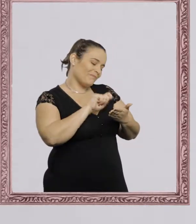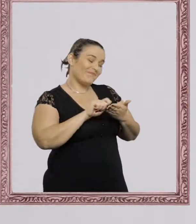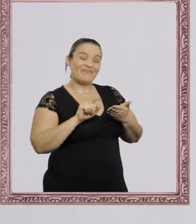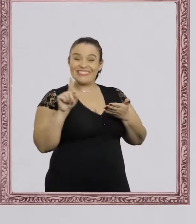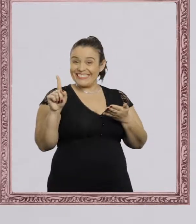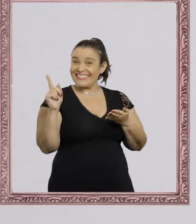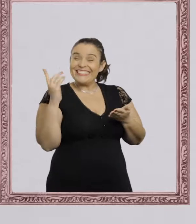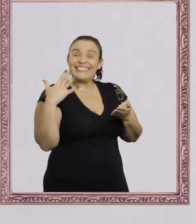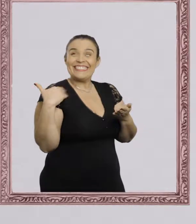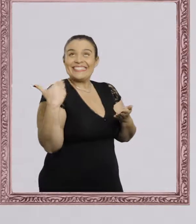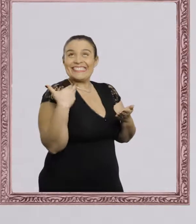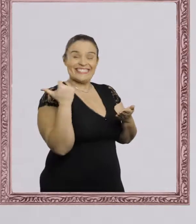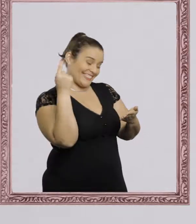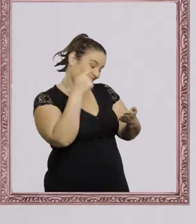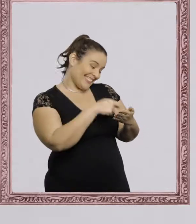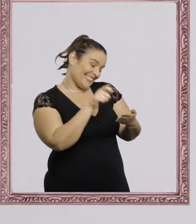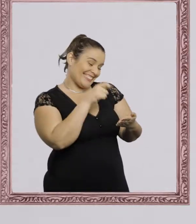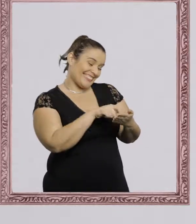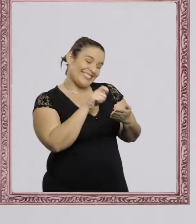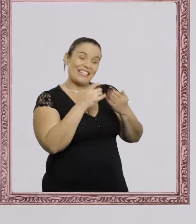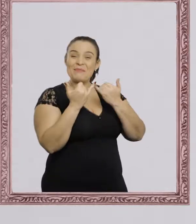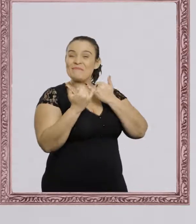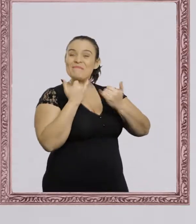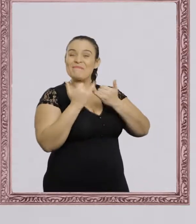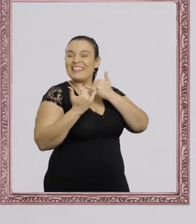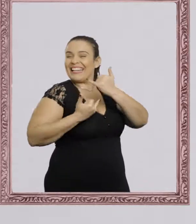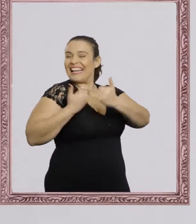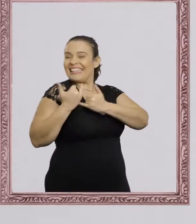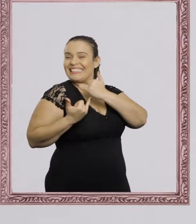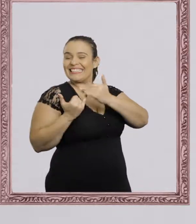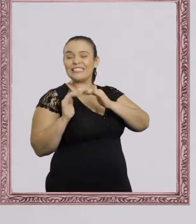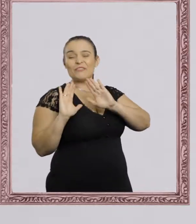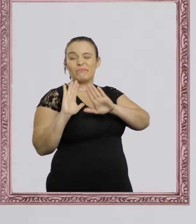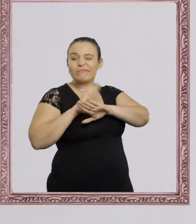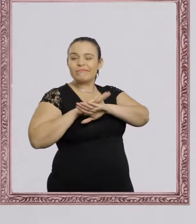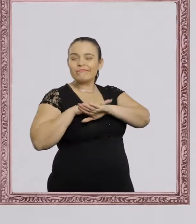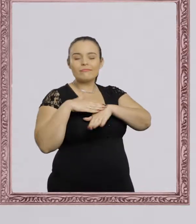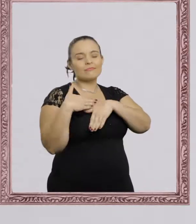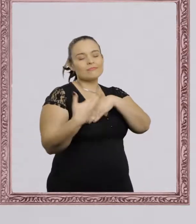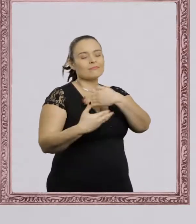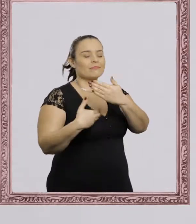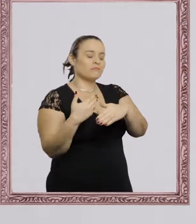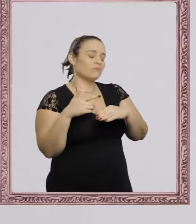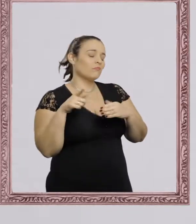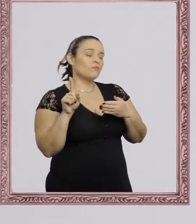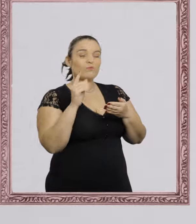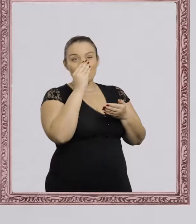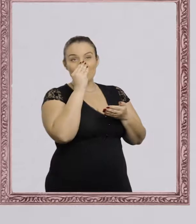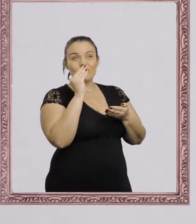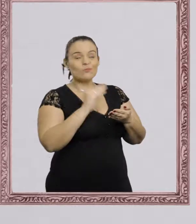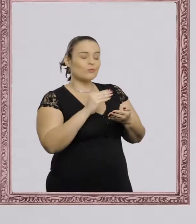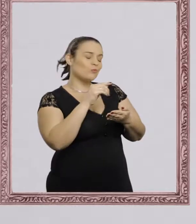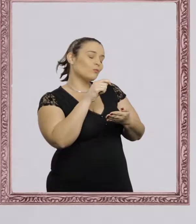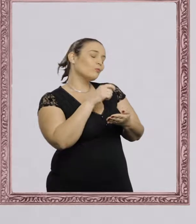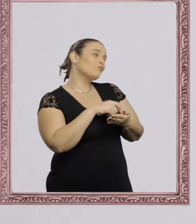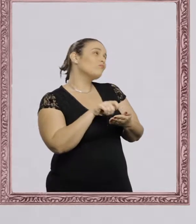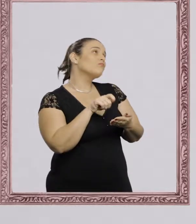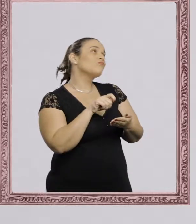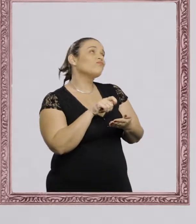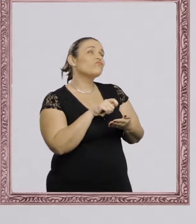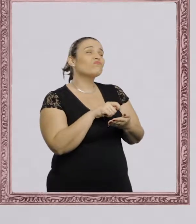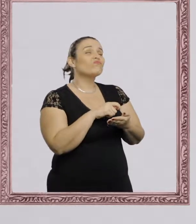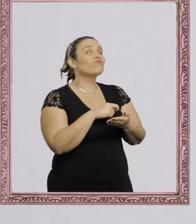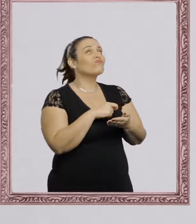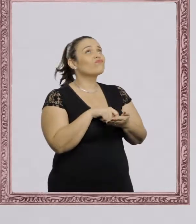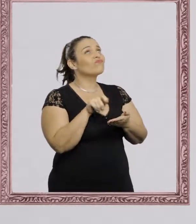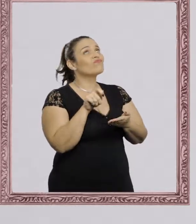Darling anotava tudo com alegria, como se fosse brincadeira. Mas após algum tempo, a Sra. Darling deixou de anotar